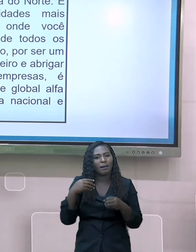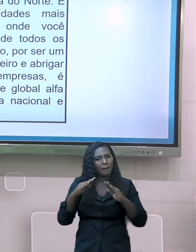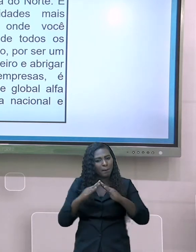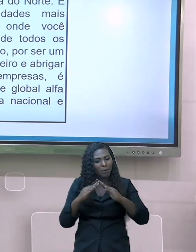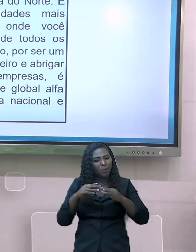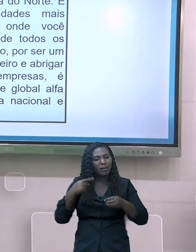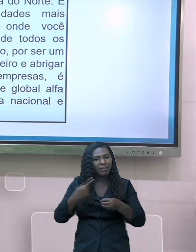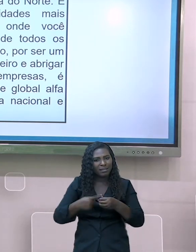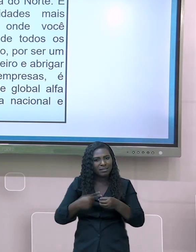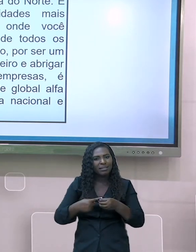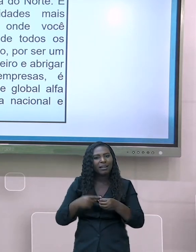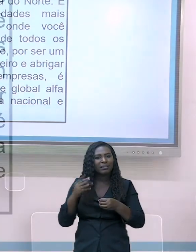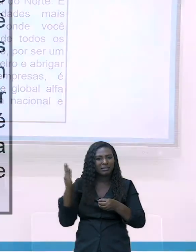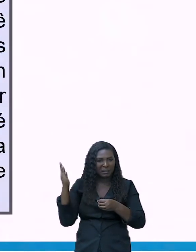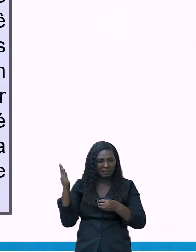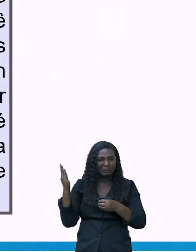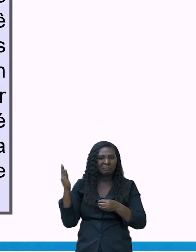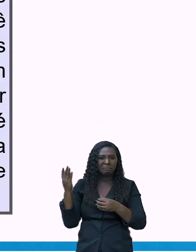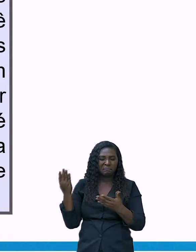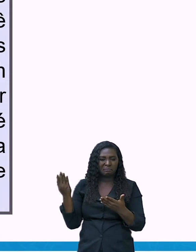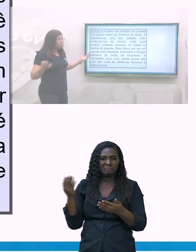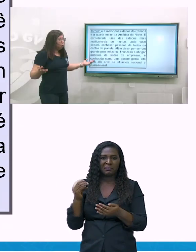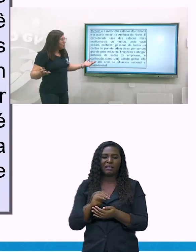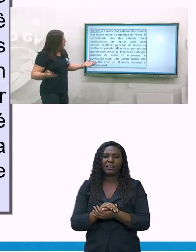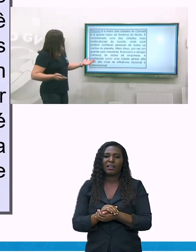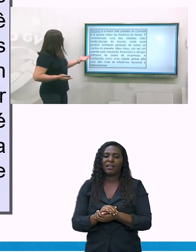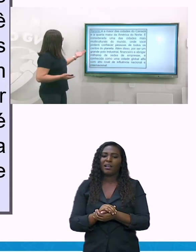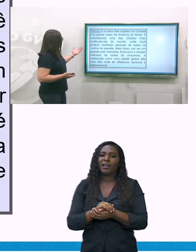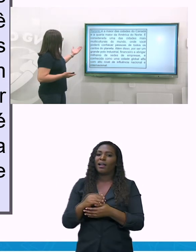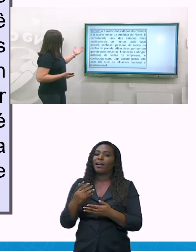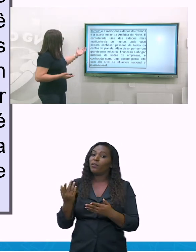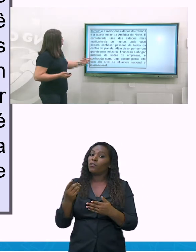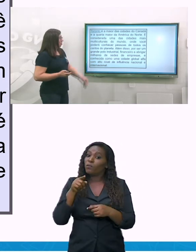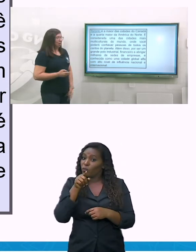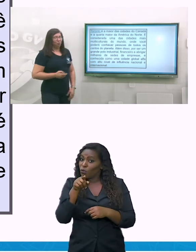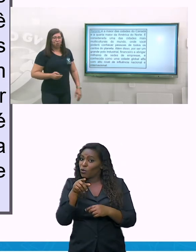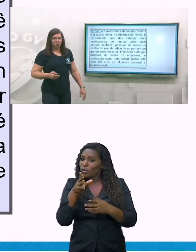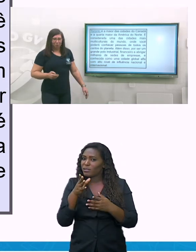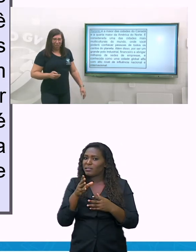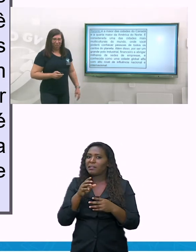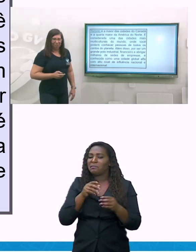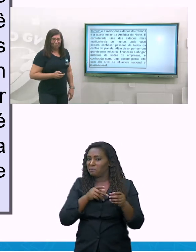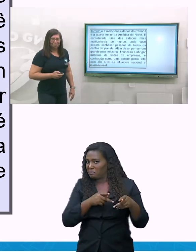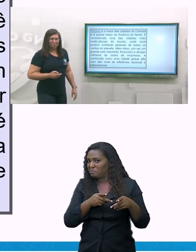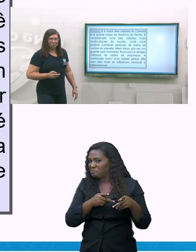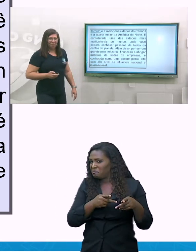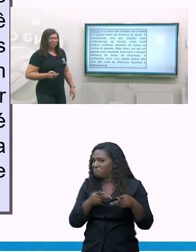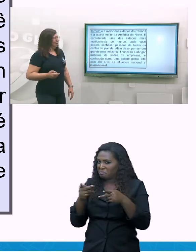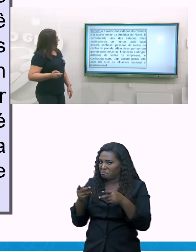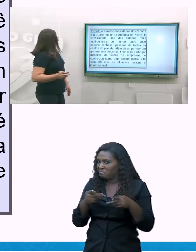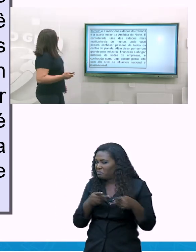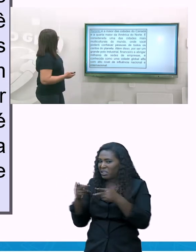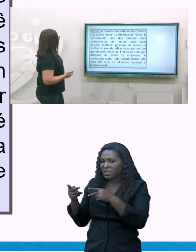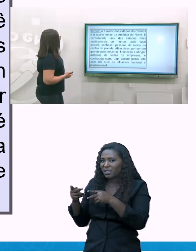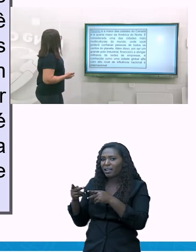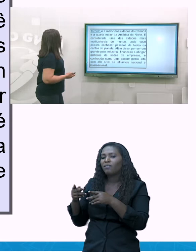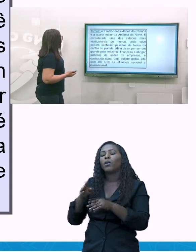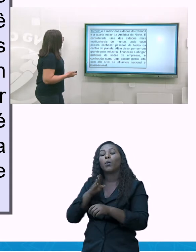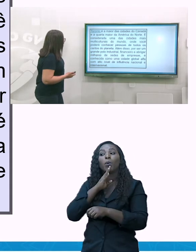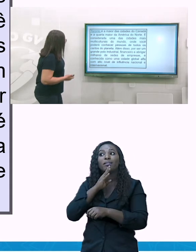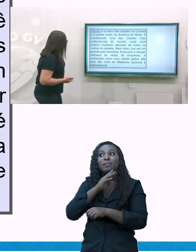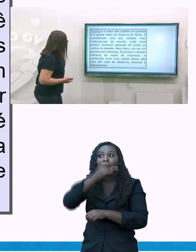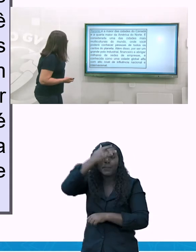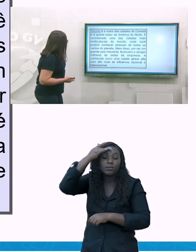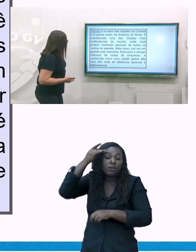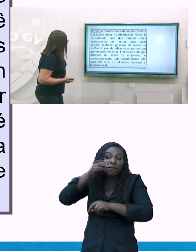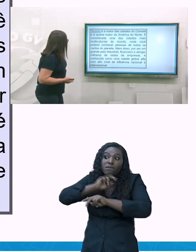multiculturais do mundo, onde você poderá conhecer pessoas de todos os cantos do planeta. Tá?